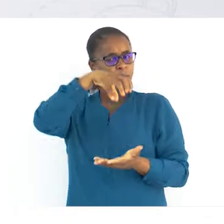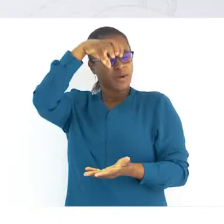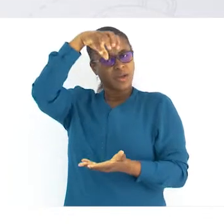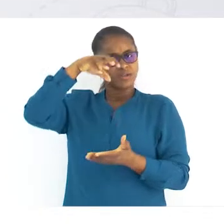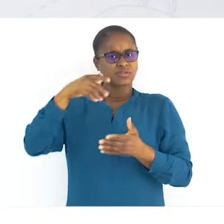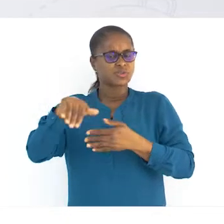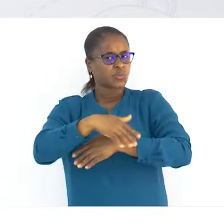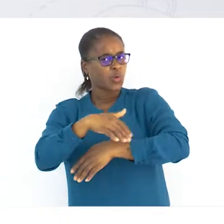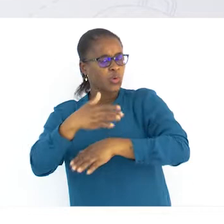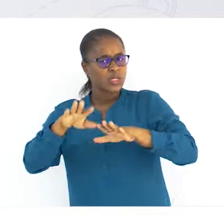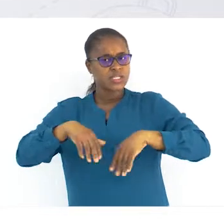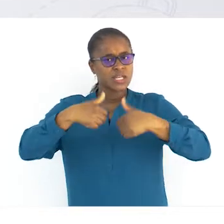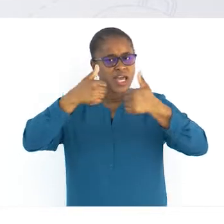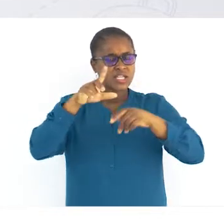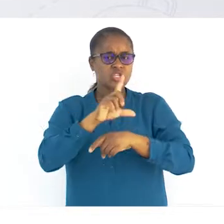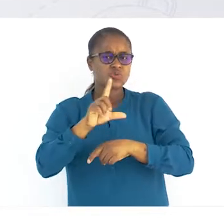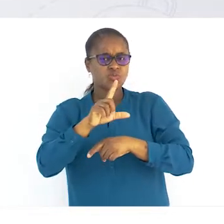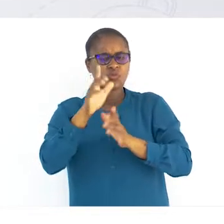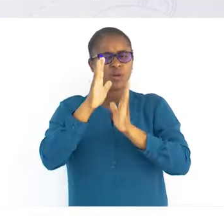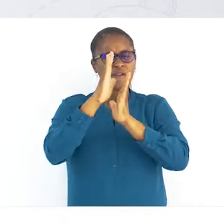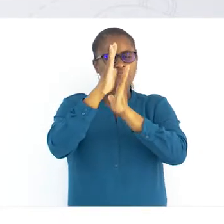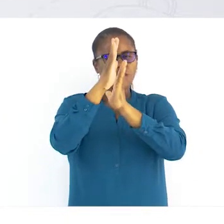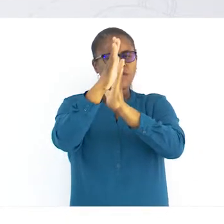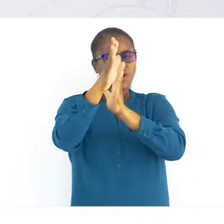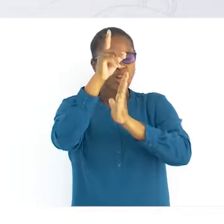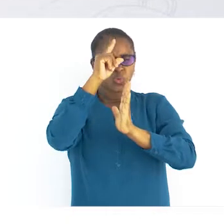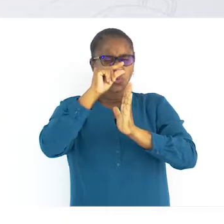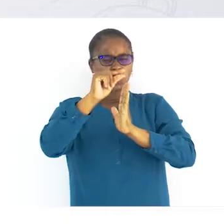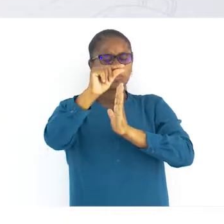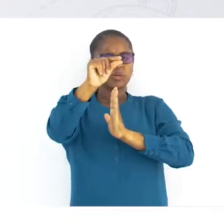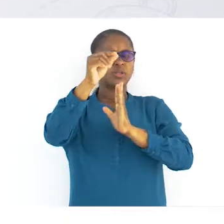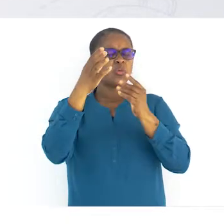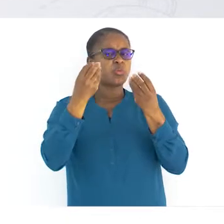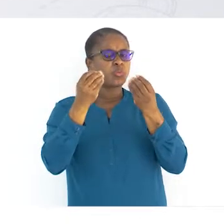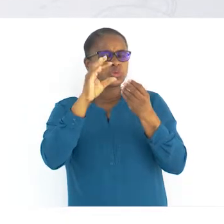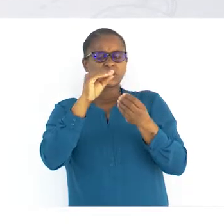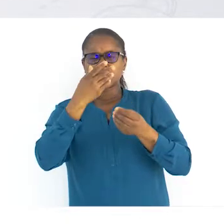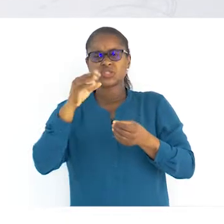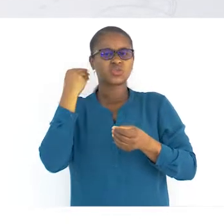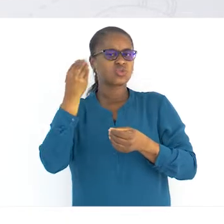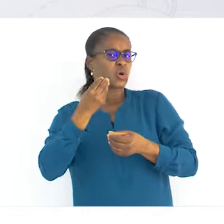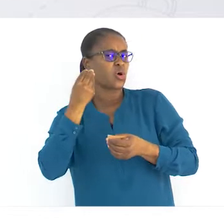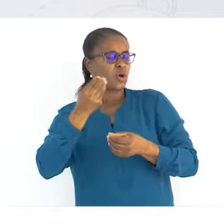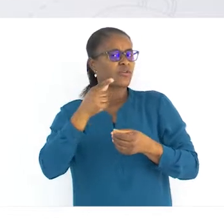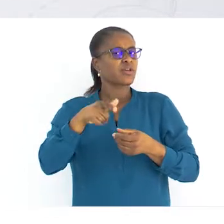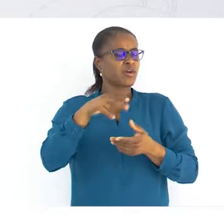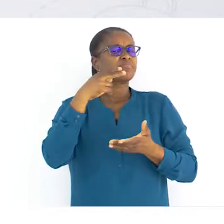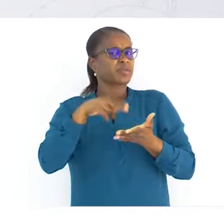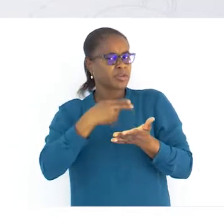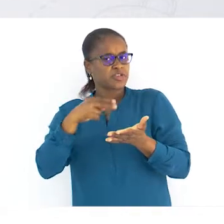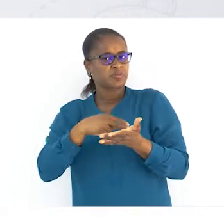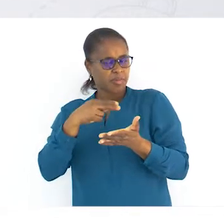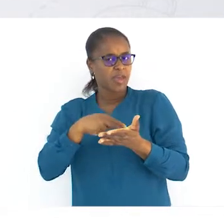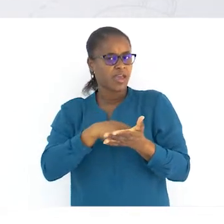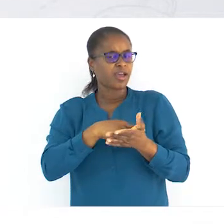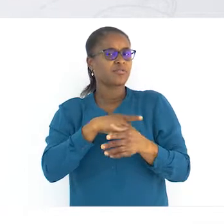da cidade de Lisboa, uma longa fila com várias dezenas de jovens, enquanto os candidatos esperam pela sua